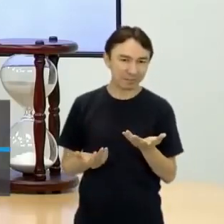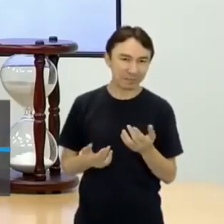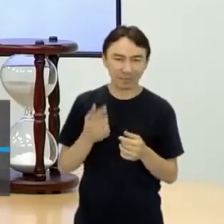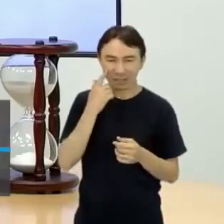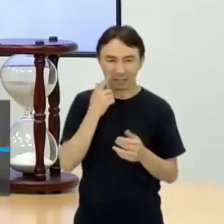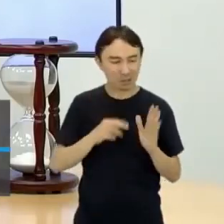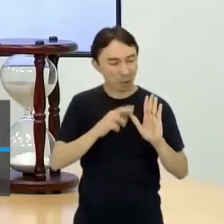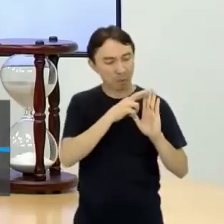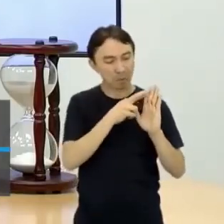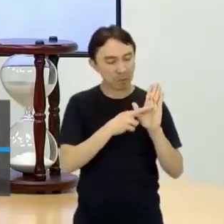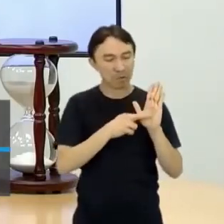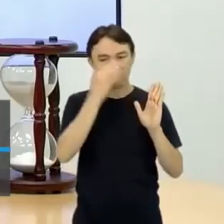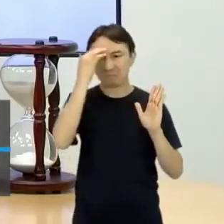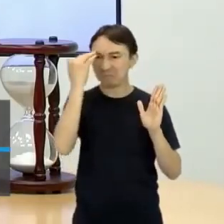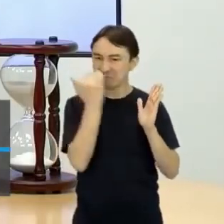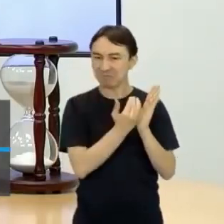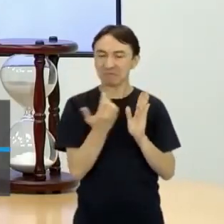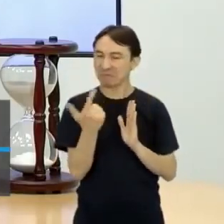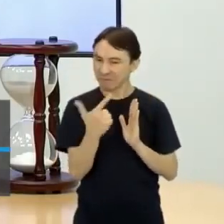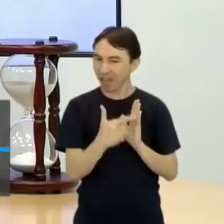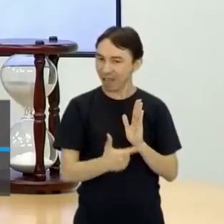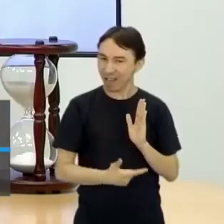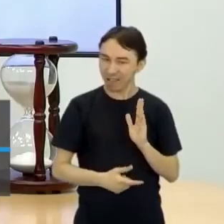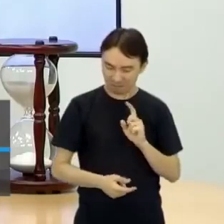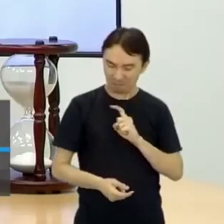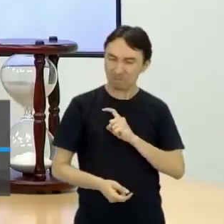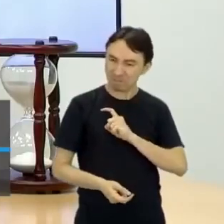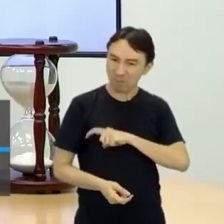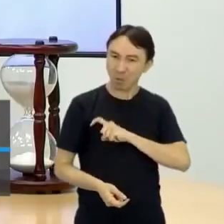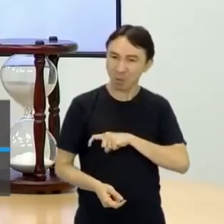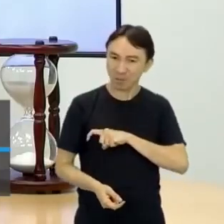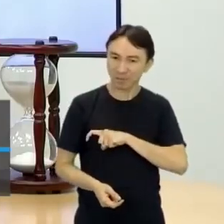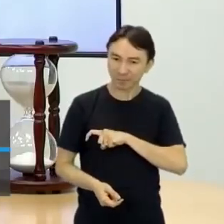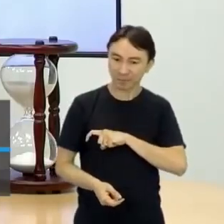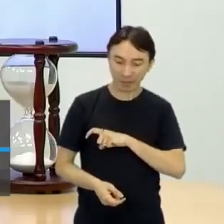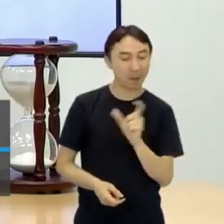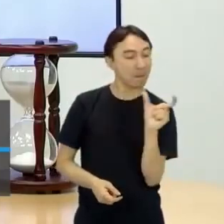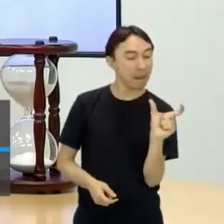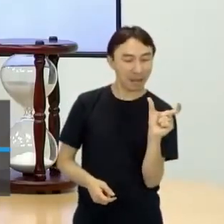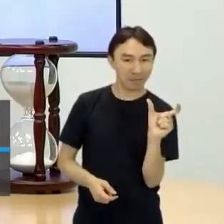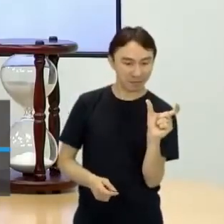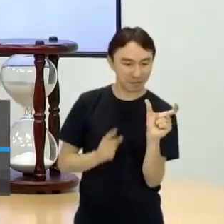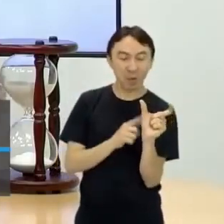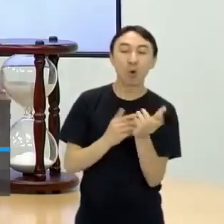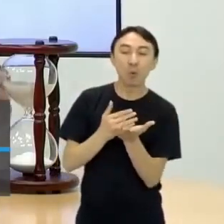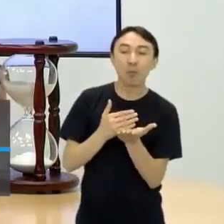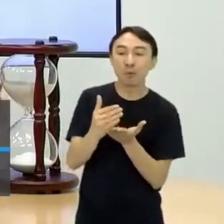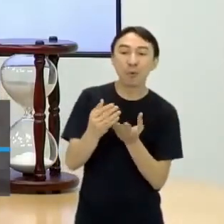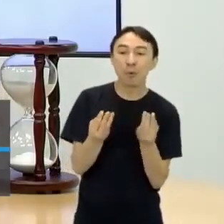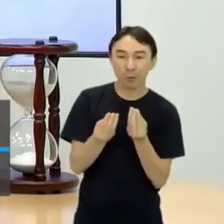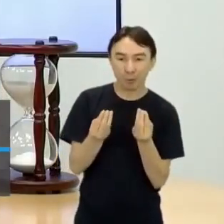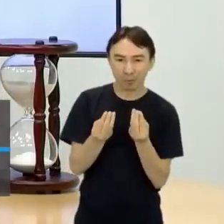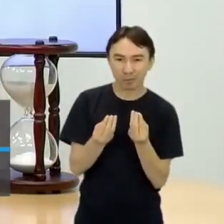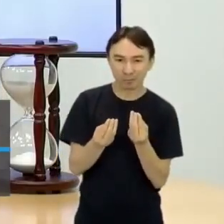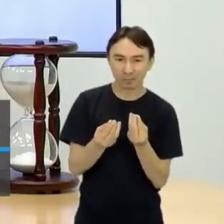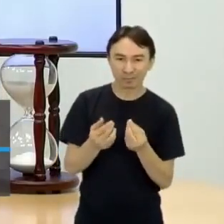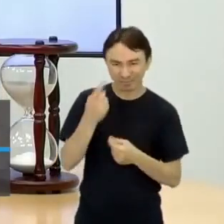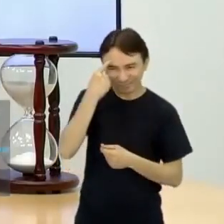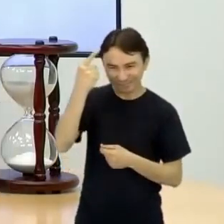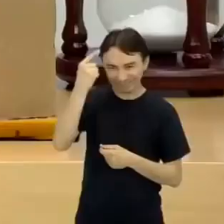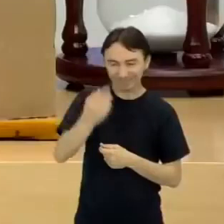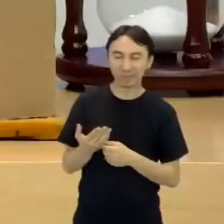as regras, né? Então, da onde veio essa palavra? Essa palavra veio daqui, quer ver, ó? Sabe o